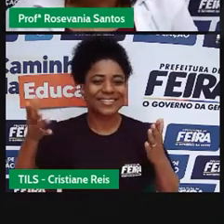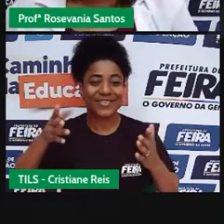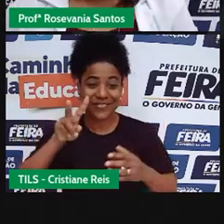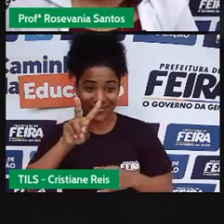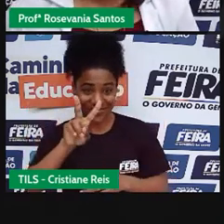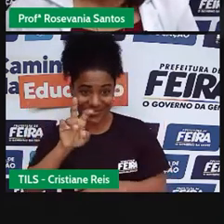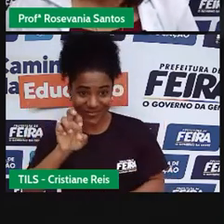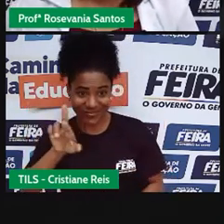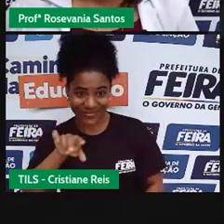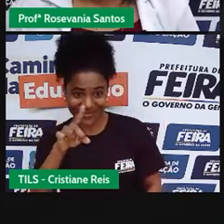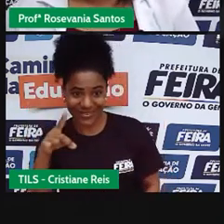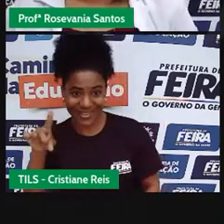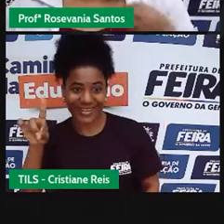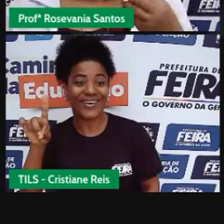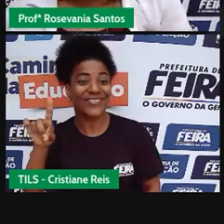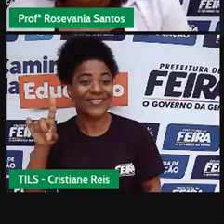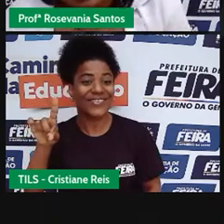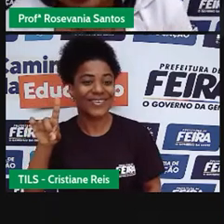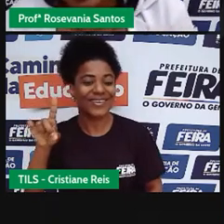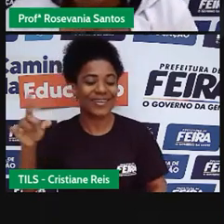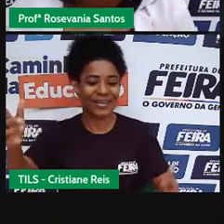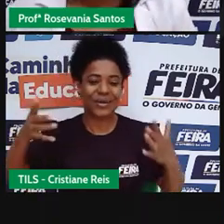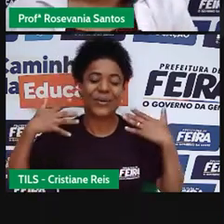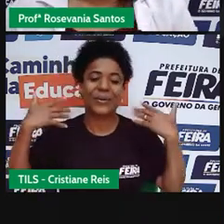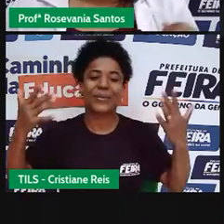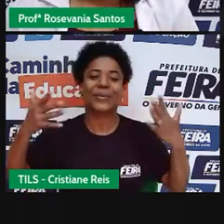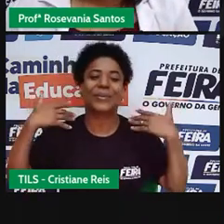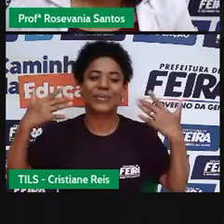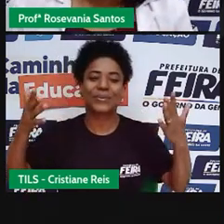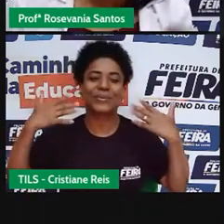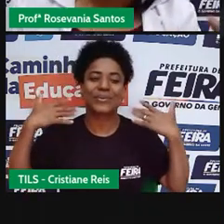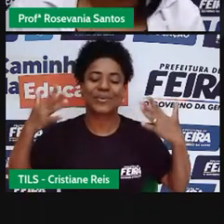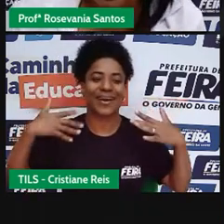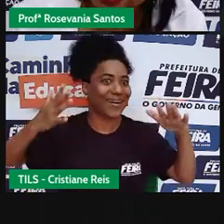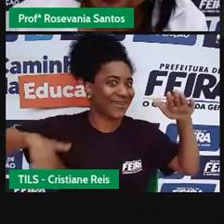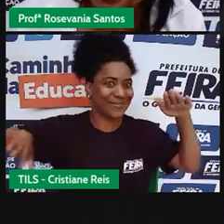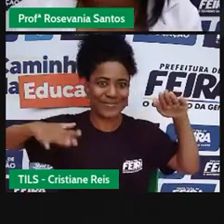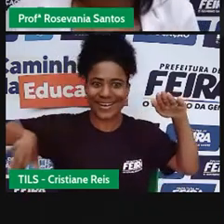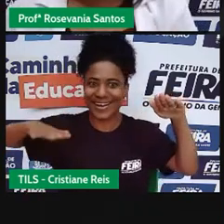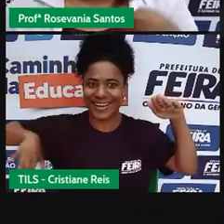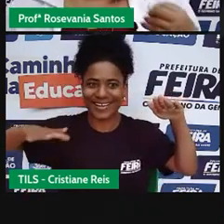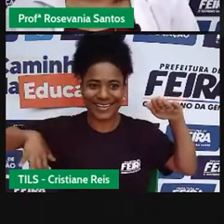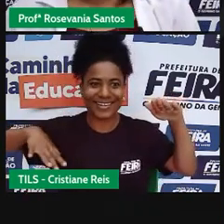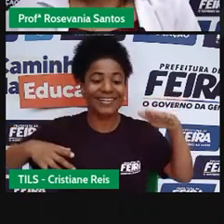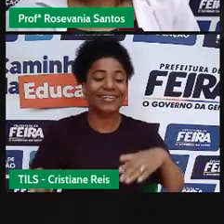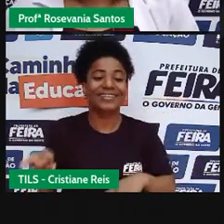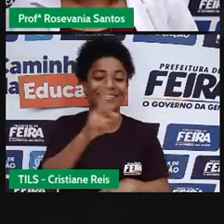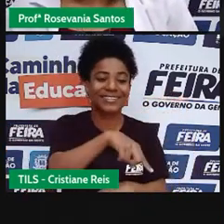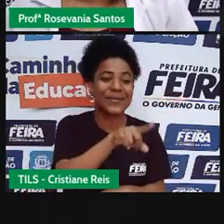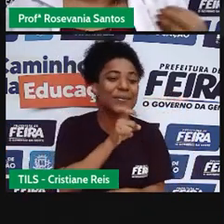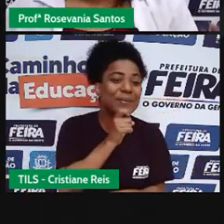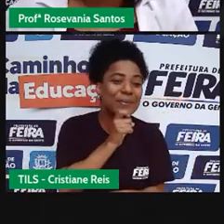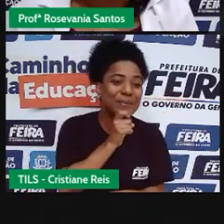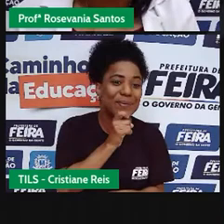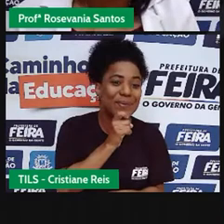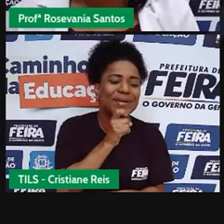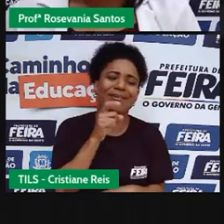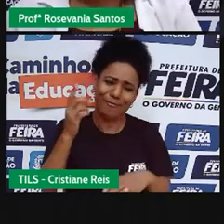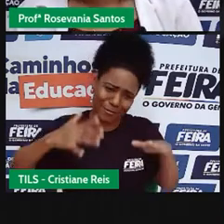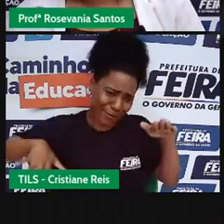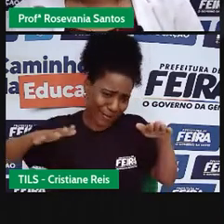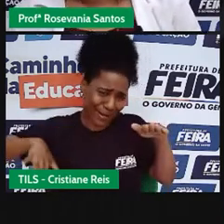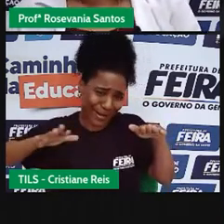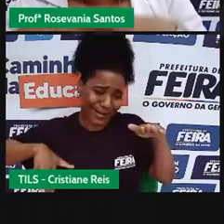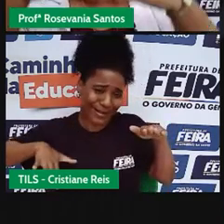para a praia. Se é inverno, a gente também vai à praia. Se é primavera, a gente vai à praia. Se é outono, a gente vai à